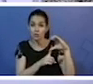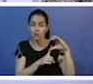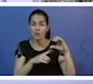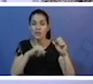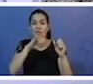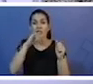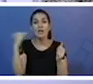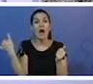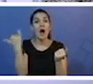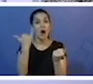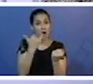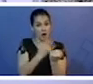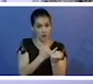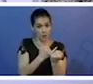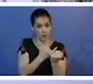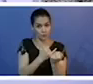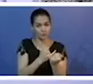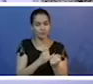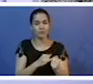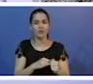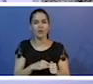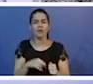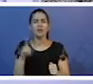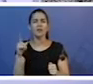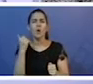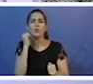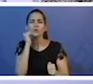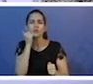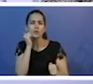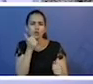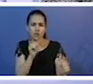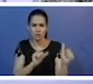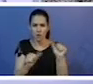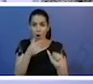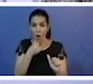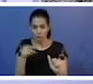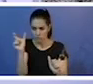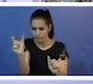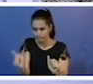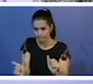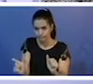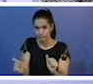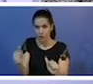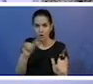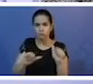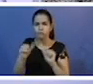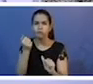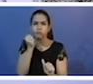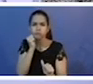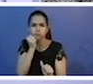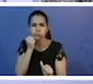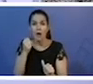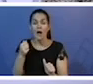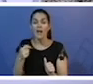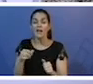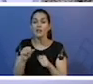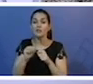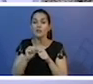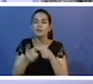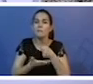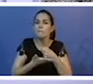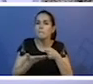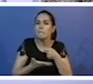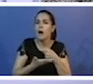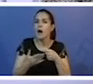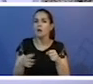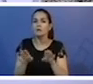ambiente. E segundo Arrhenius, que é aquele cientista que fez os estudos sobre os ácidos e as bases, ele também